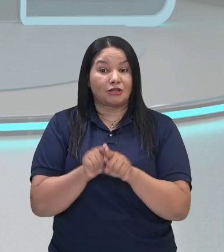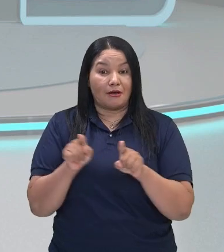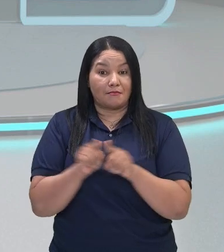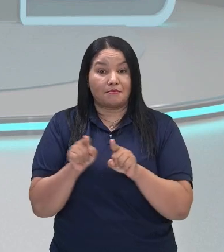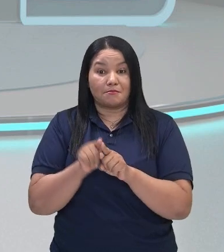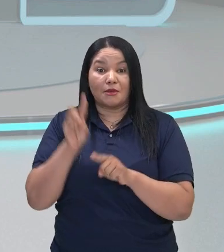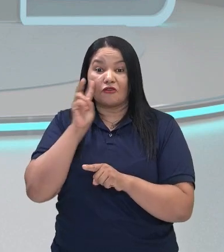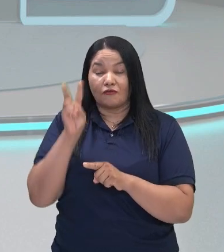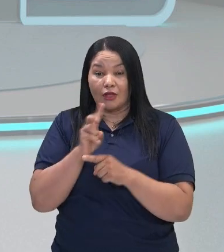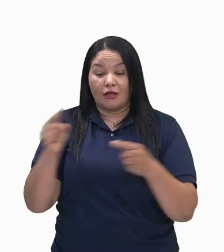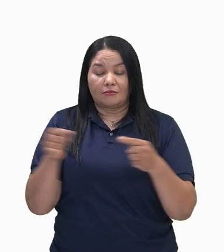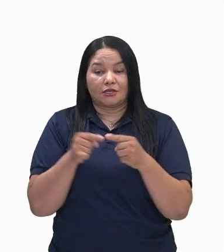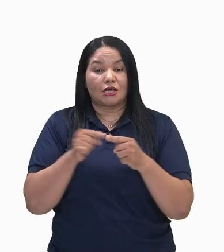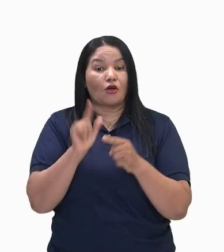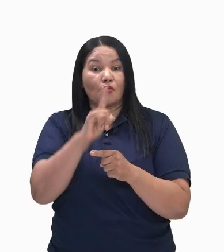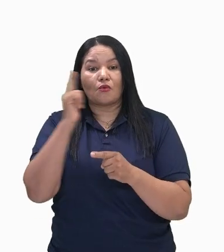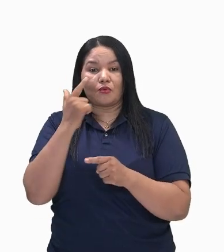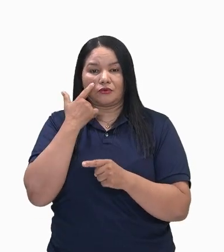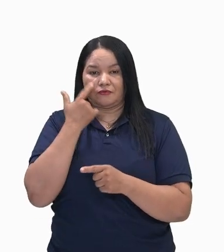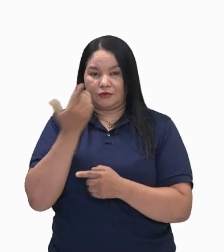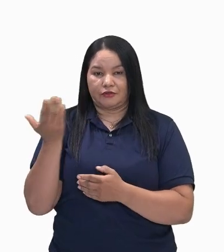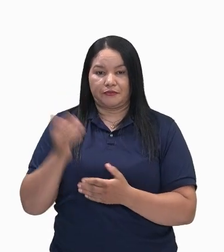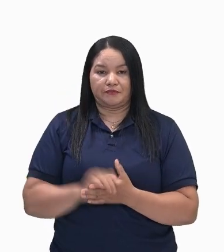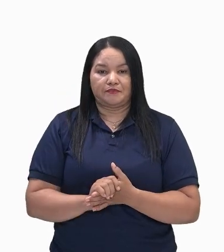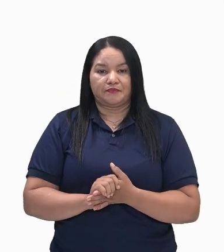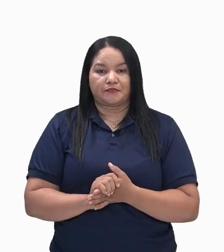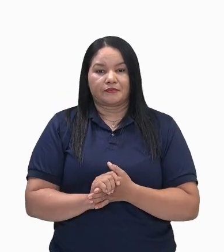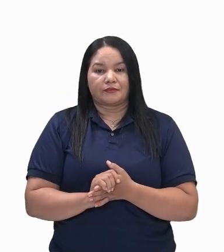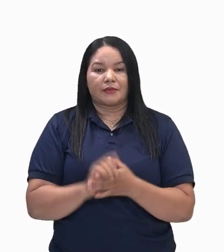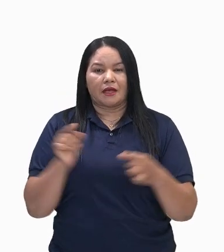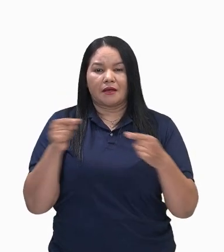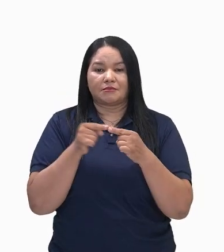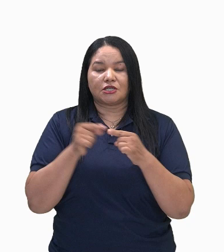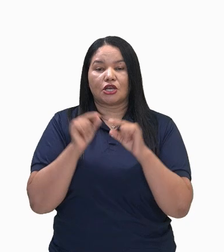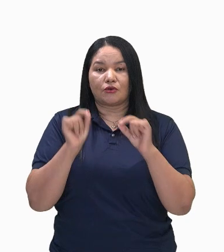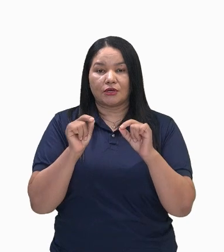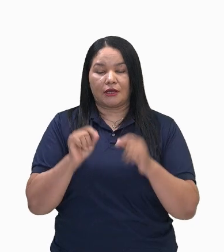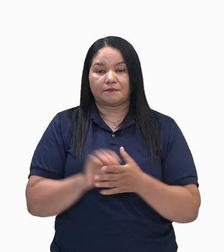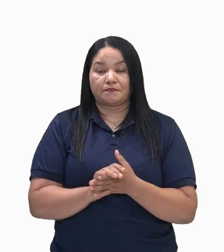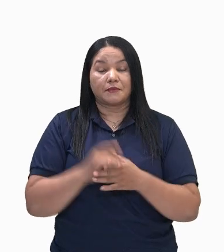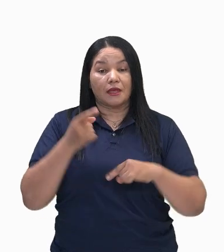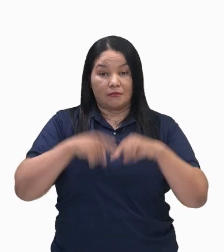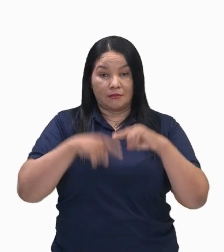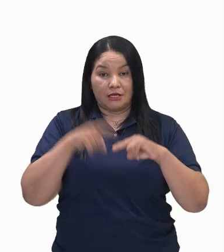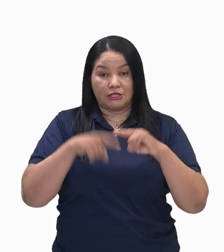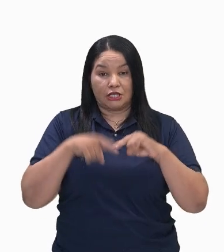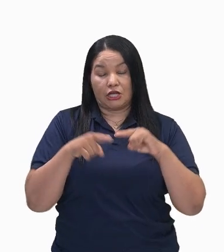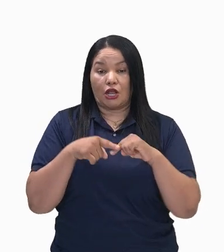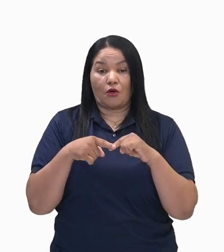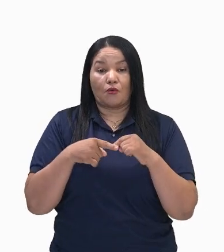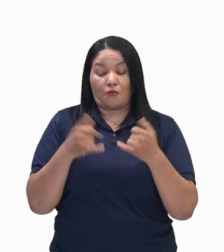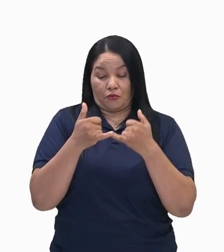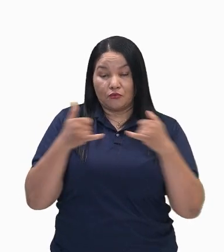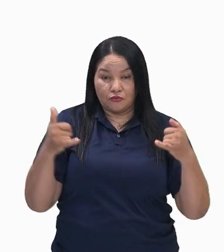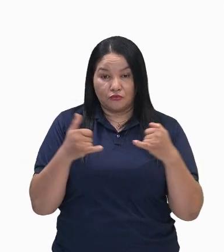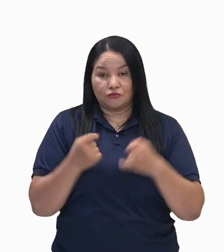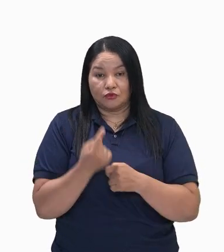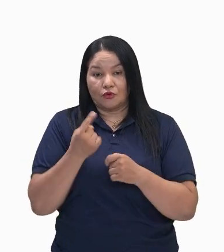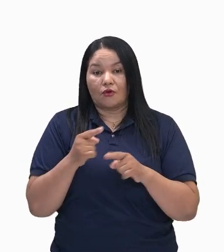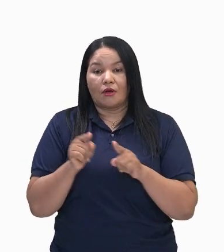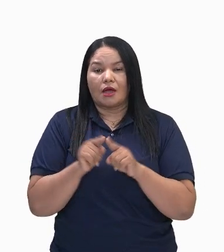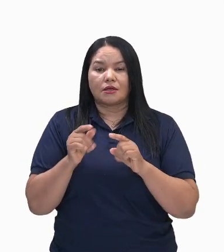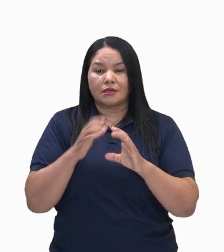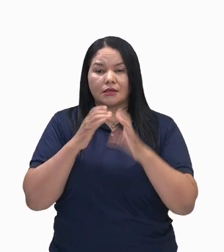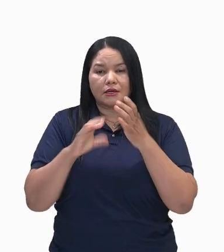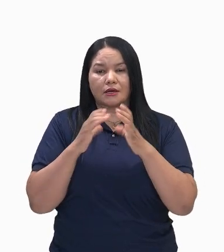ver aplicado de outra forma. Olha só. Então, aplicada à prática monofônica do canto, por exemplo,